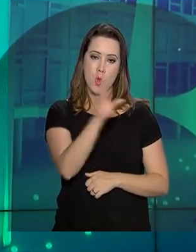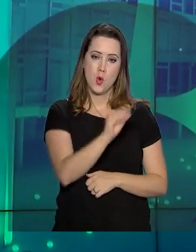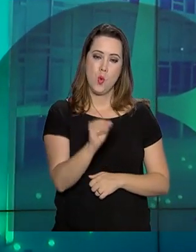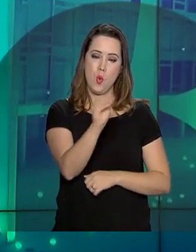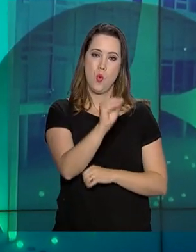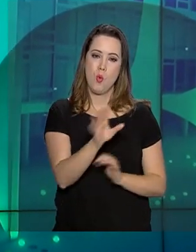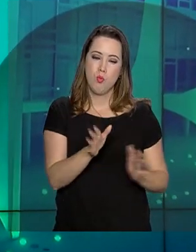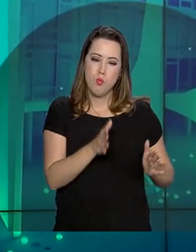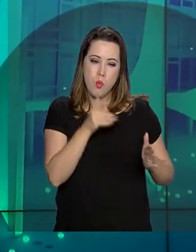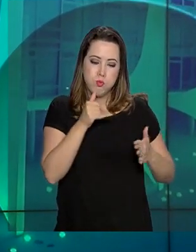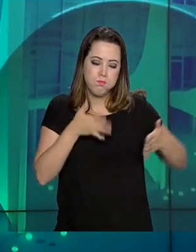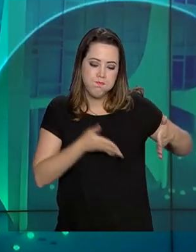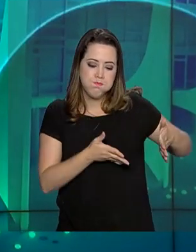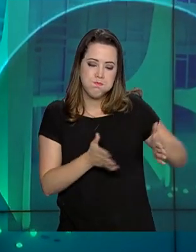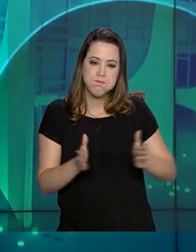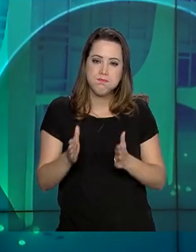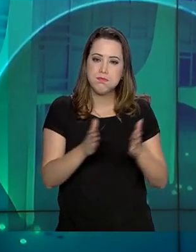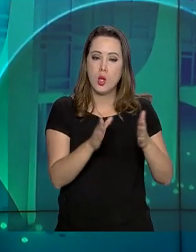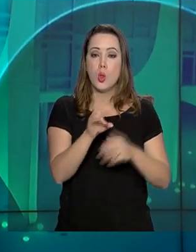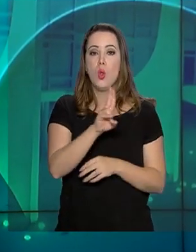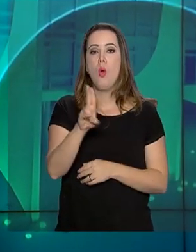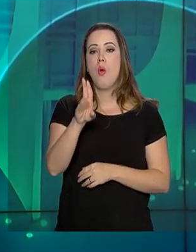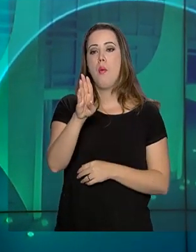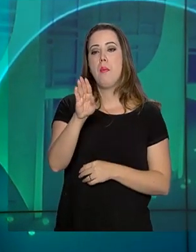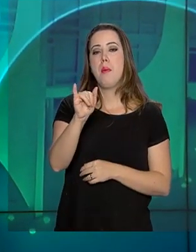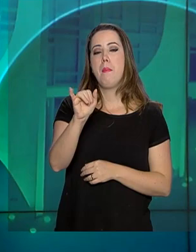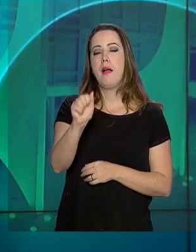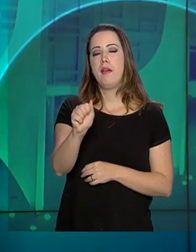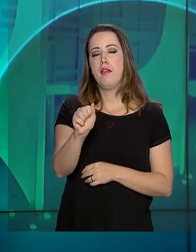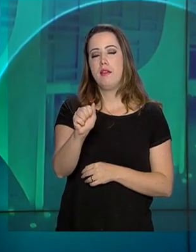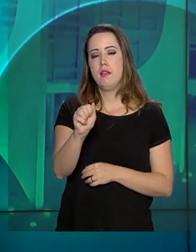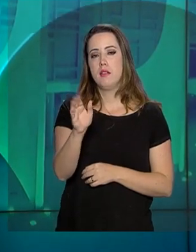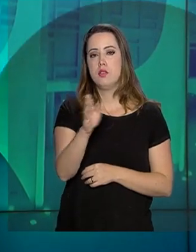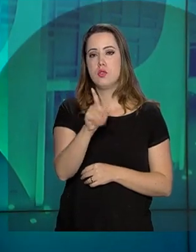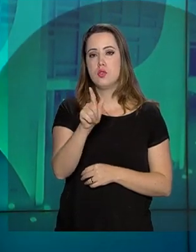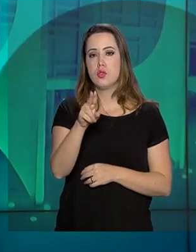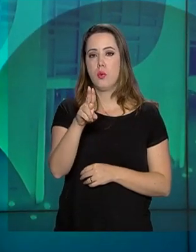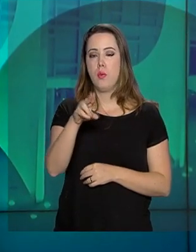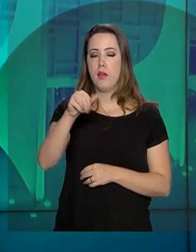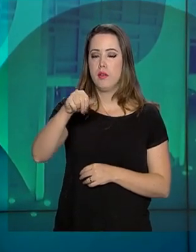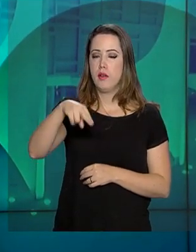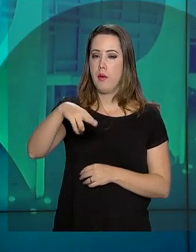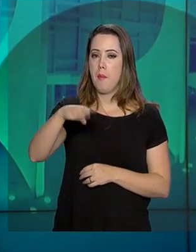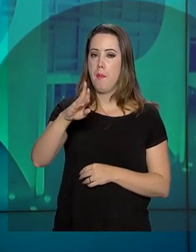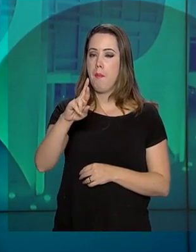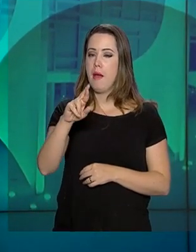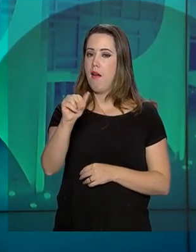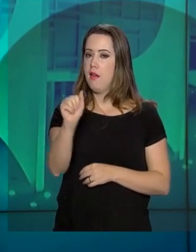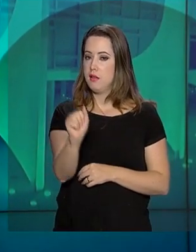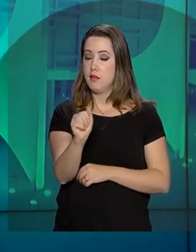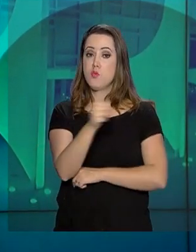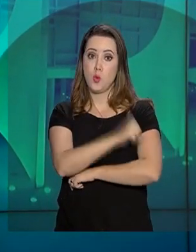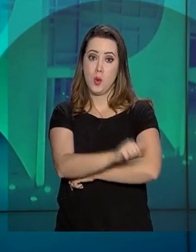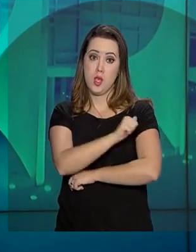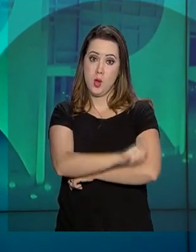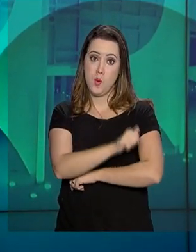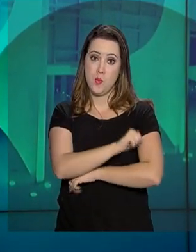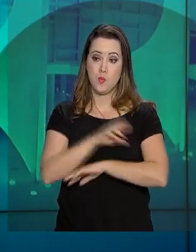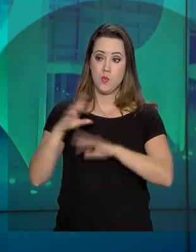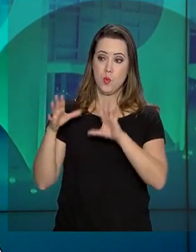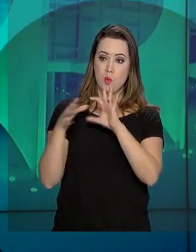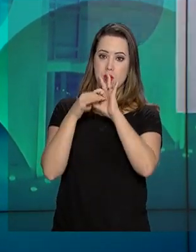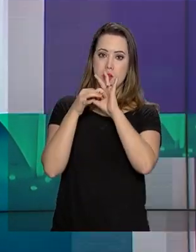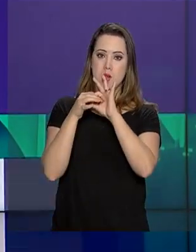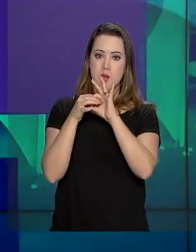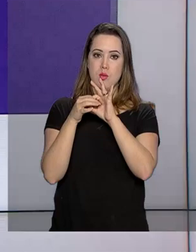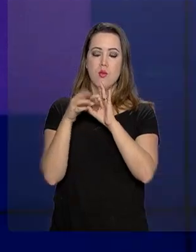Guanabara para isso o governo federal reuniu forças com o governo do Rio de Janeiro e representantes da sociedade civil